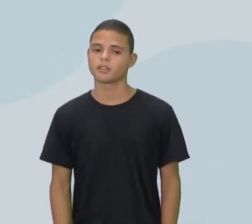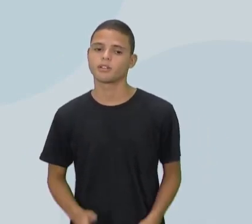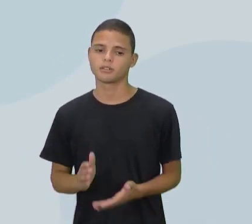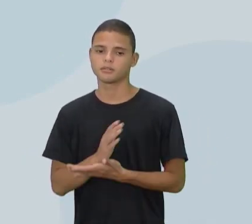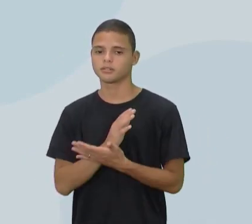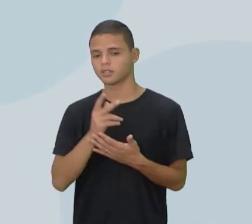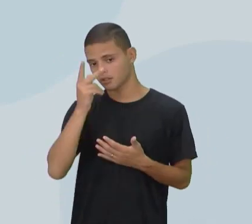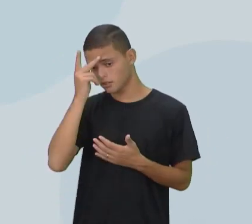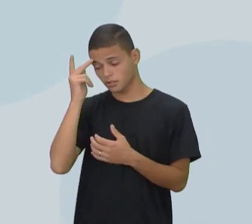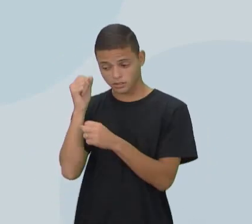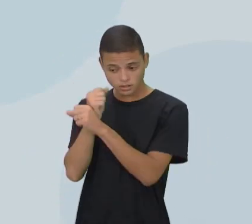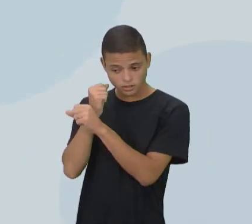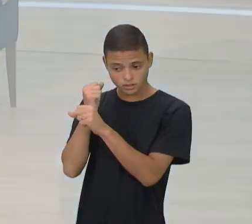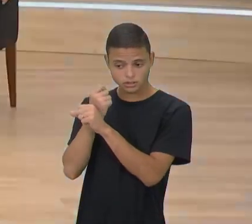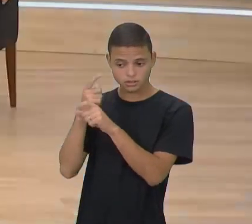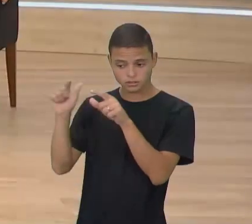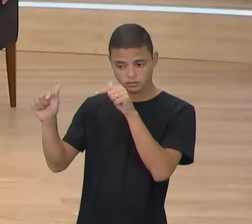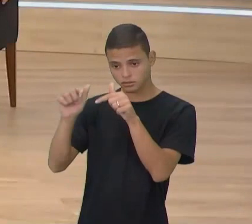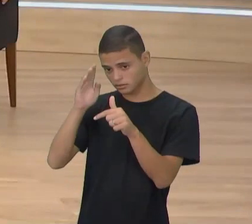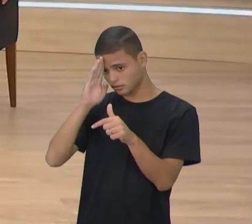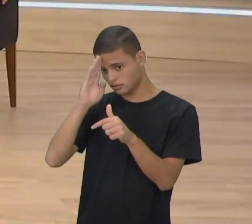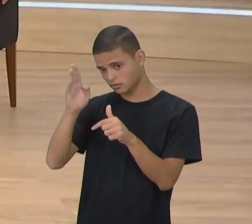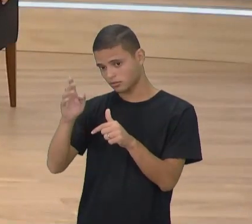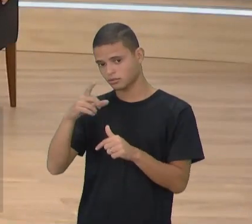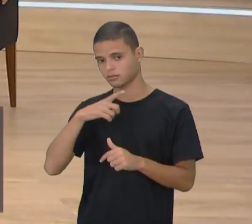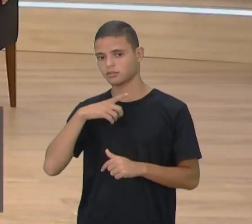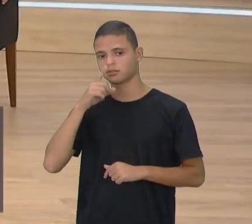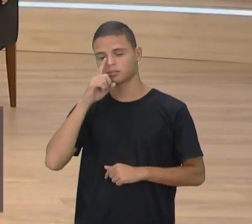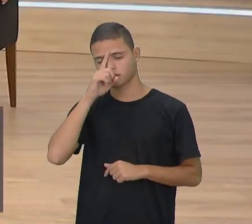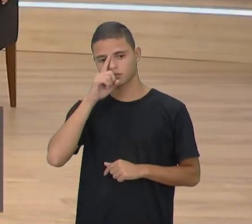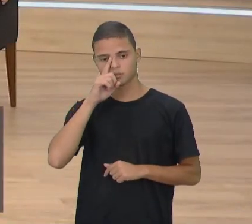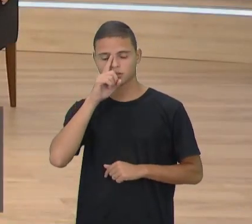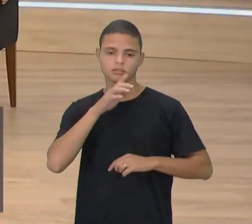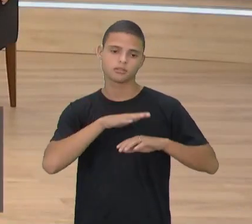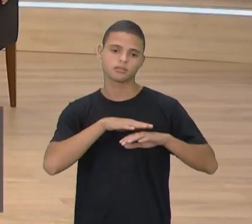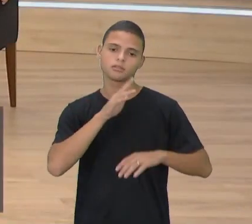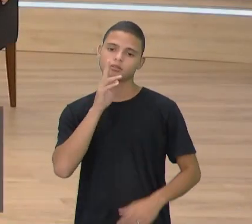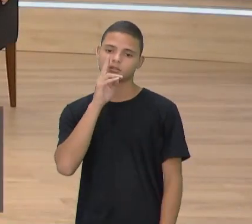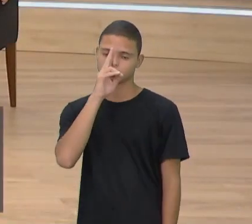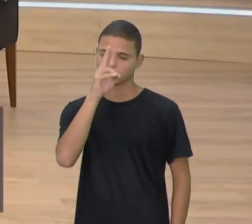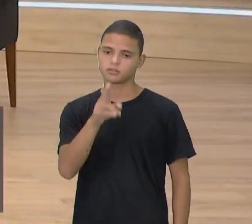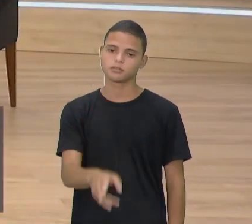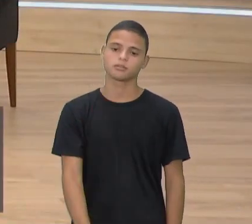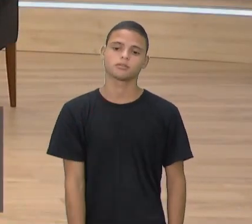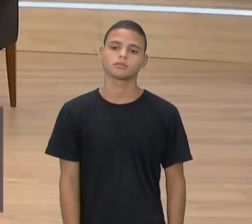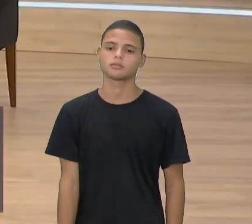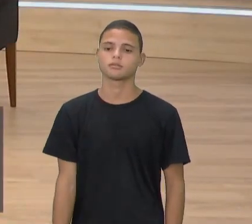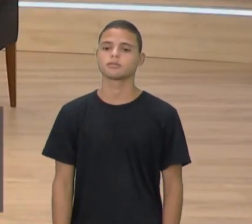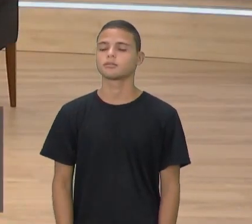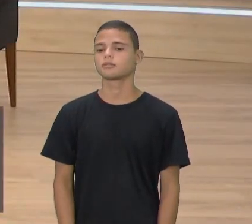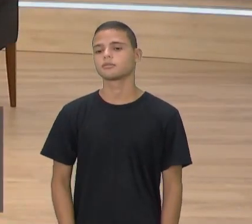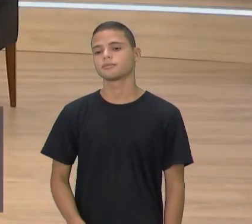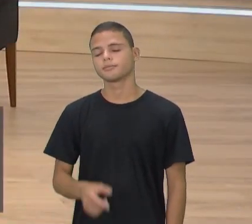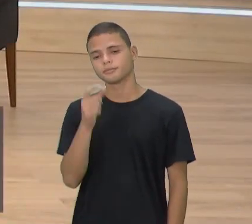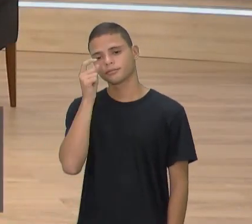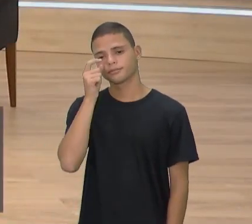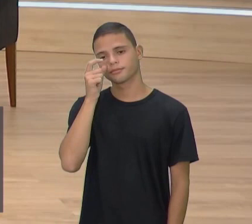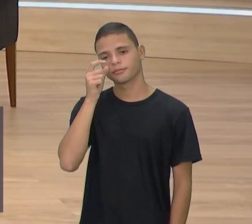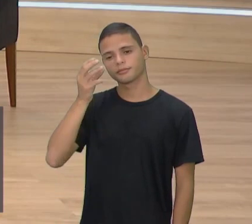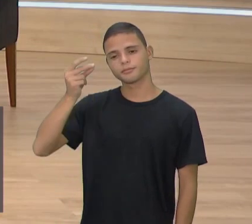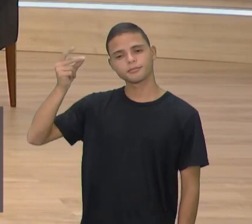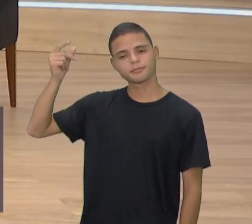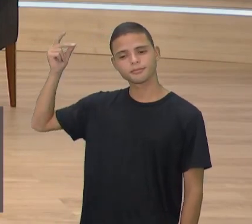trabalhava diretamente com isso tinha essa propensão. Exatamente. Interessante, né, professora, que muitos anos